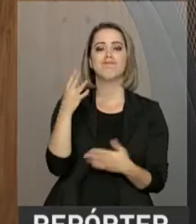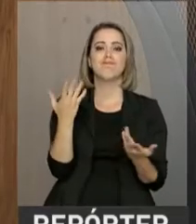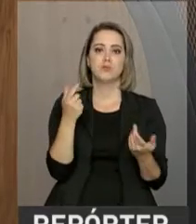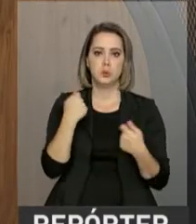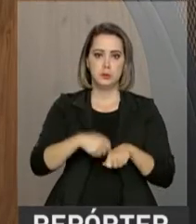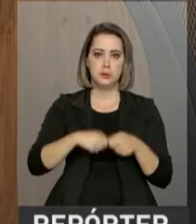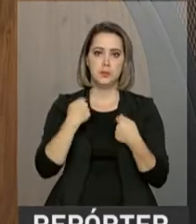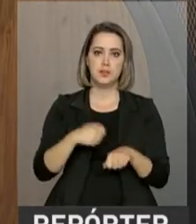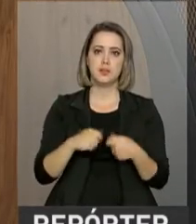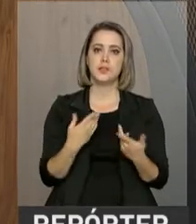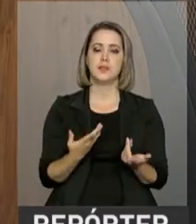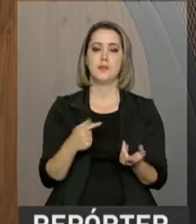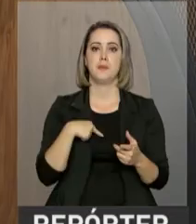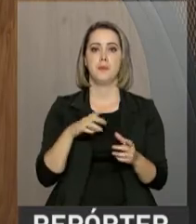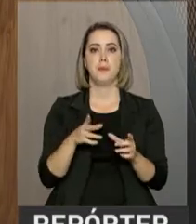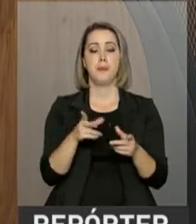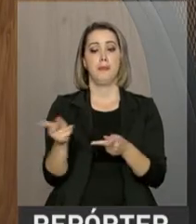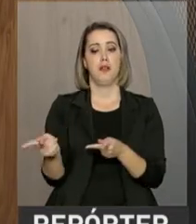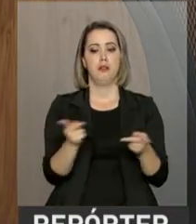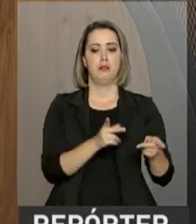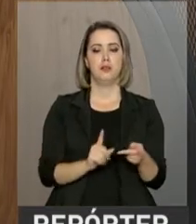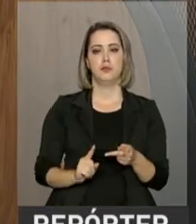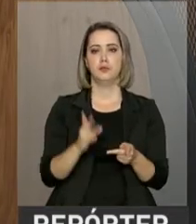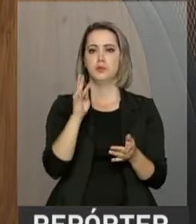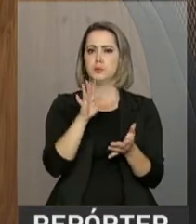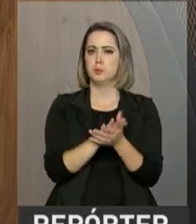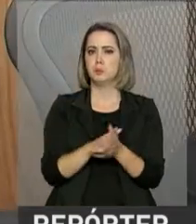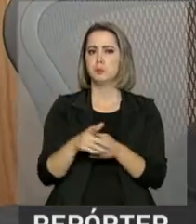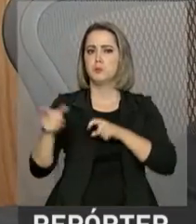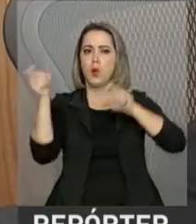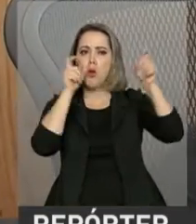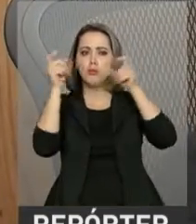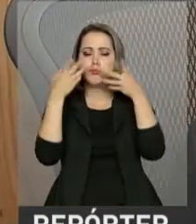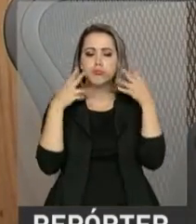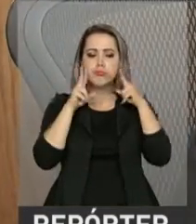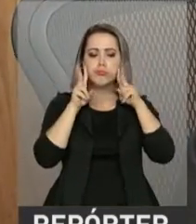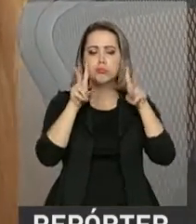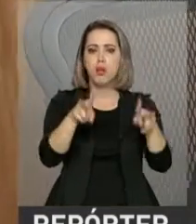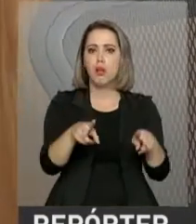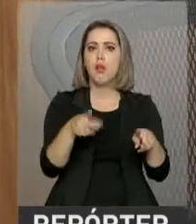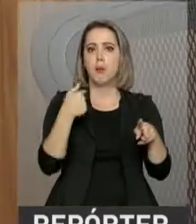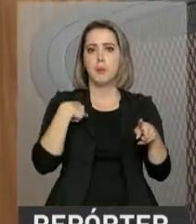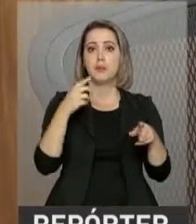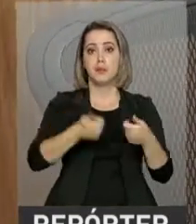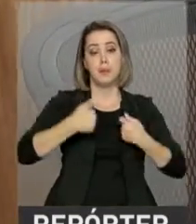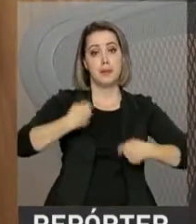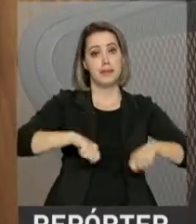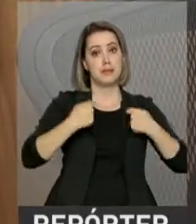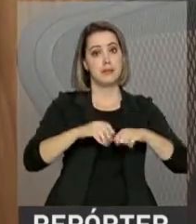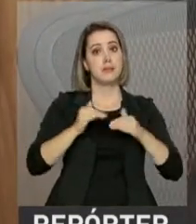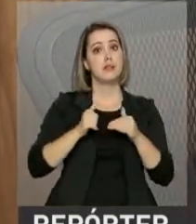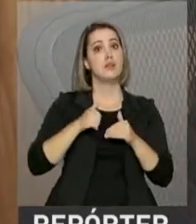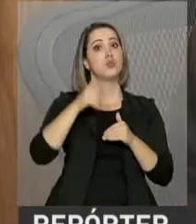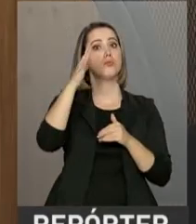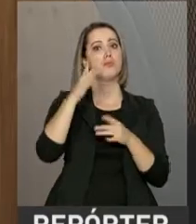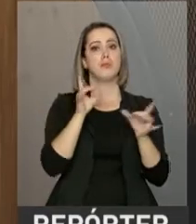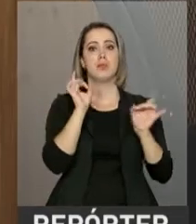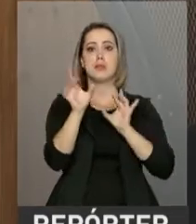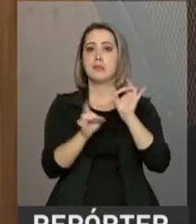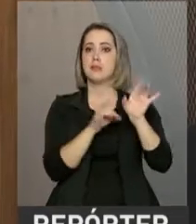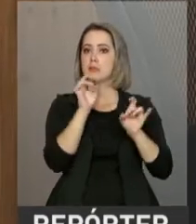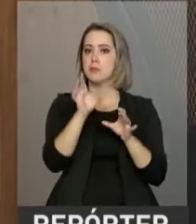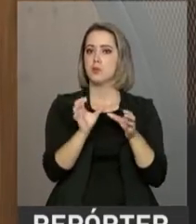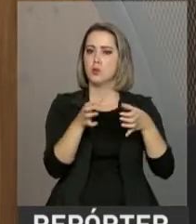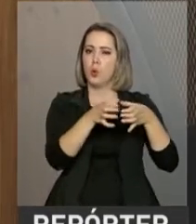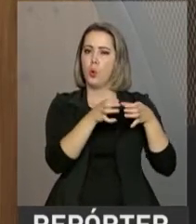Conselho Diretor do INCOR, a visita da primeira-dama chama a atenção para a necessidade de mais unidades especializadas. A